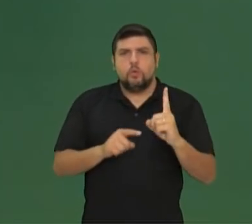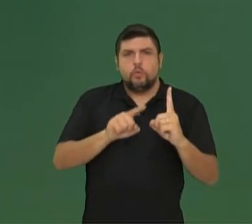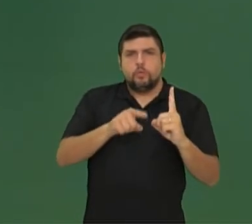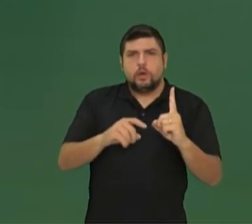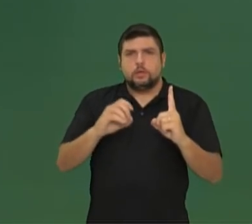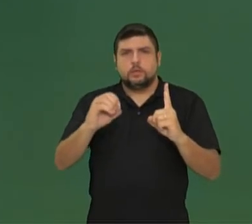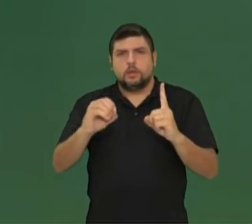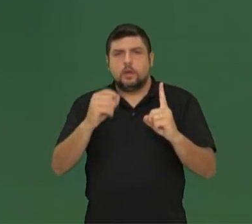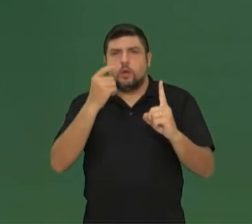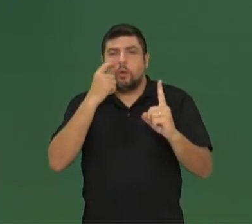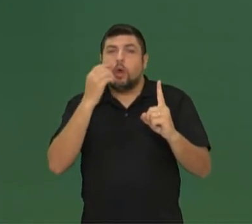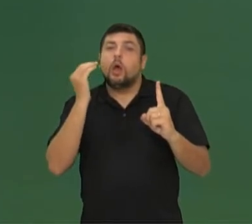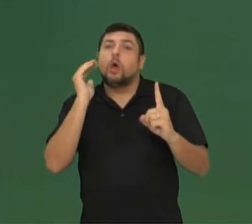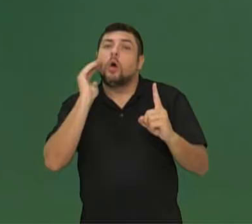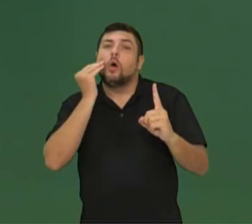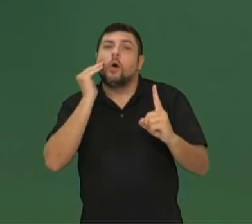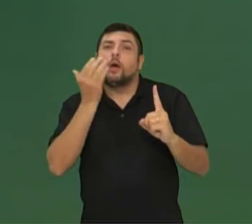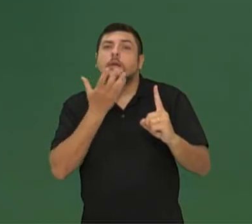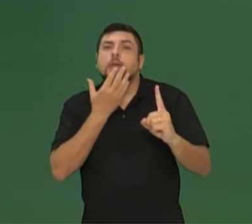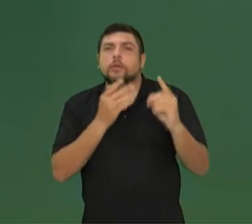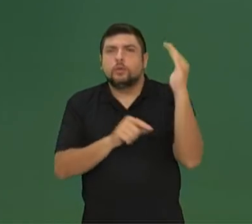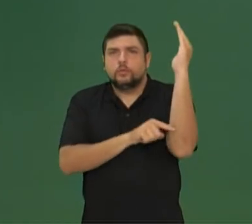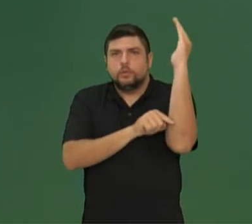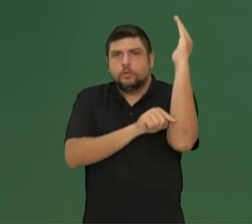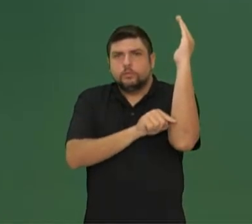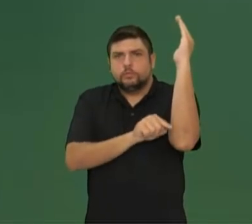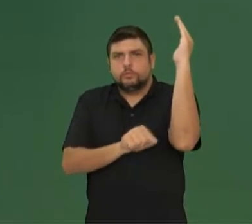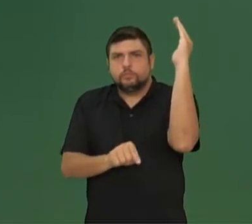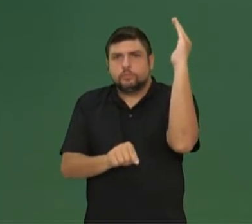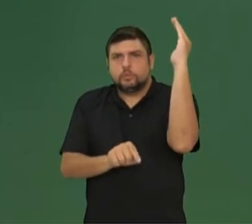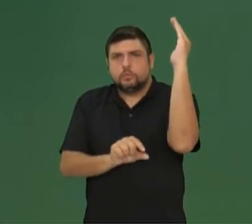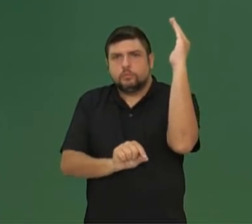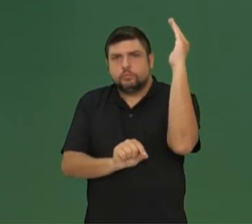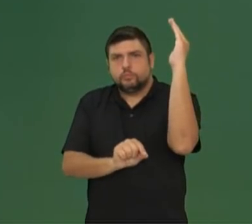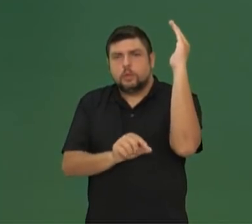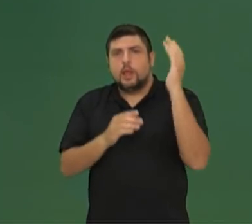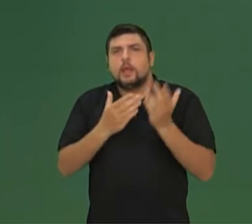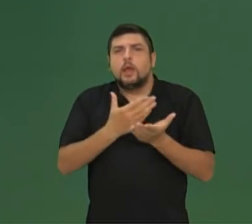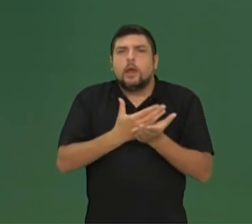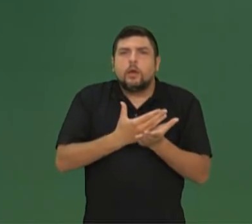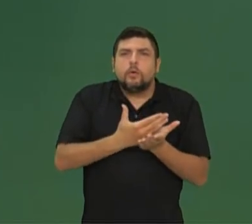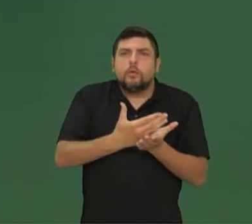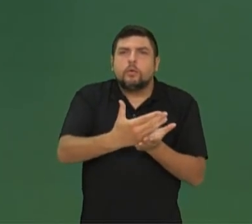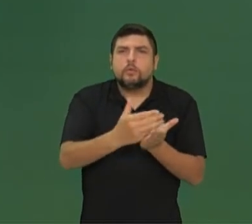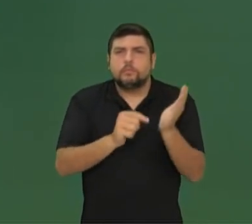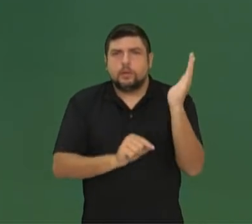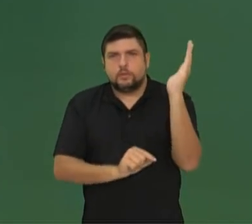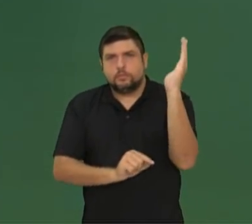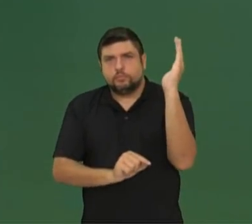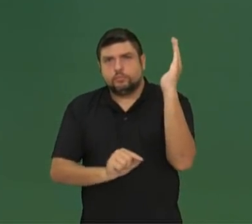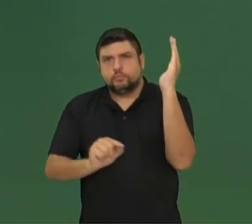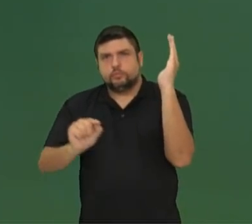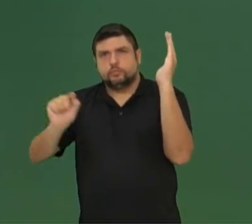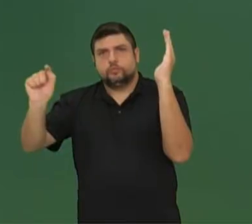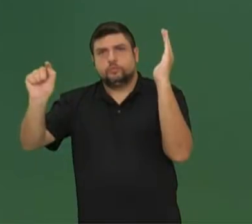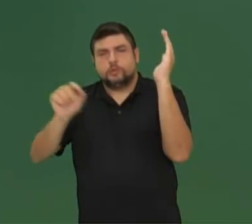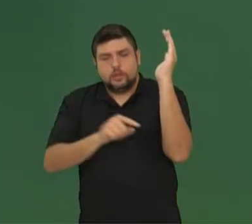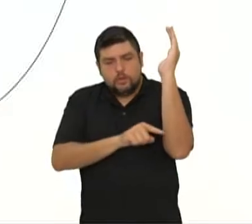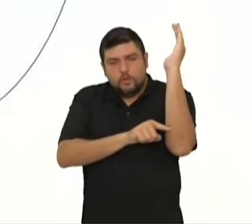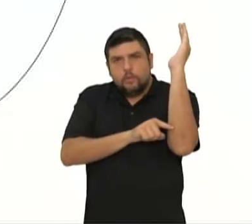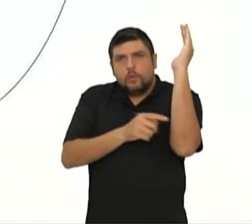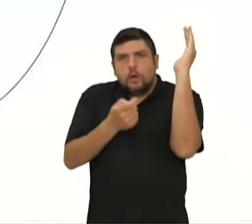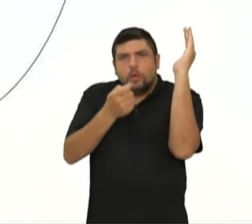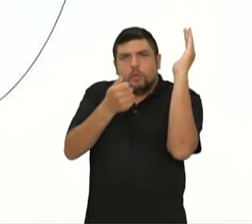em rosinha. Esse é o vértice, por quê? Aonde ela está iniciando, percebem aqui? Aonde ela está iniciando, essa